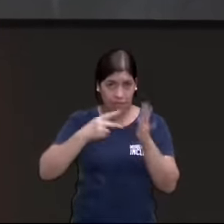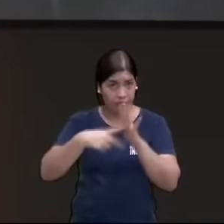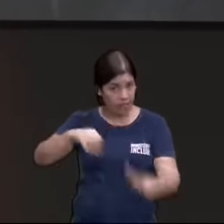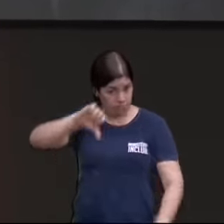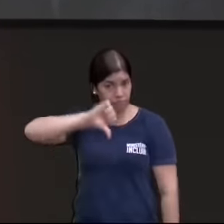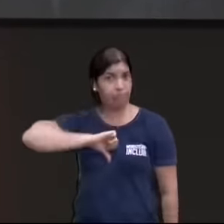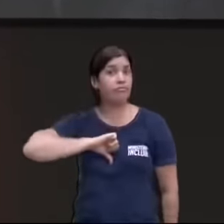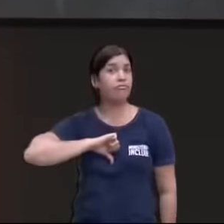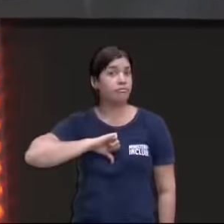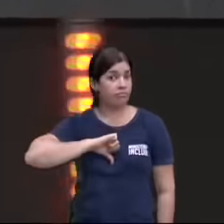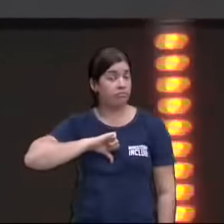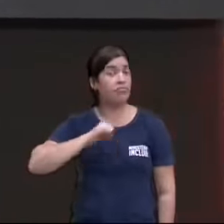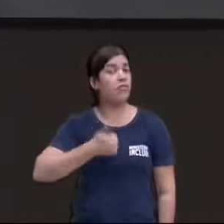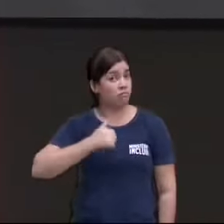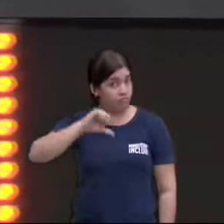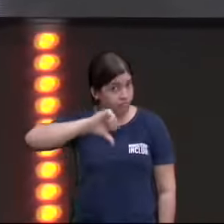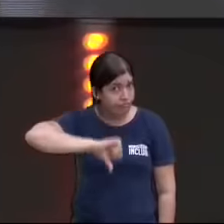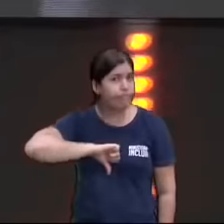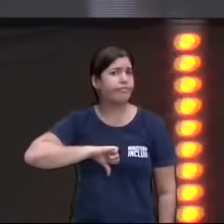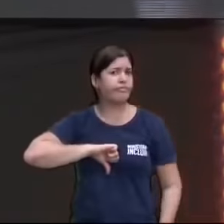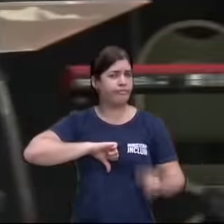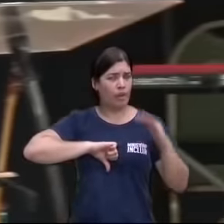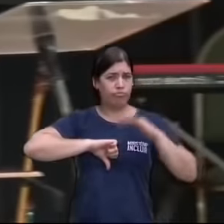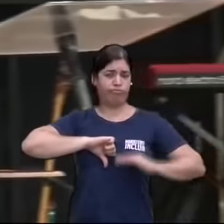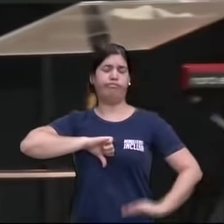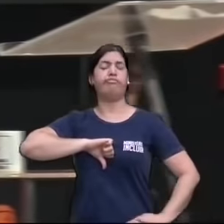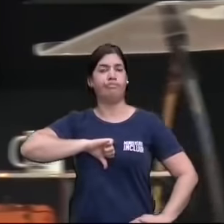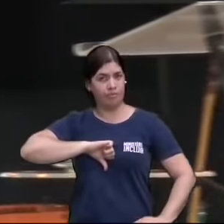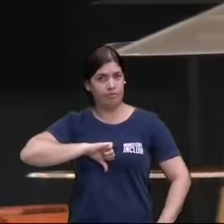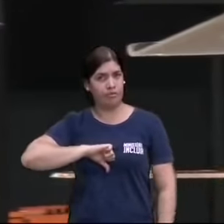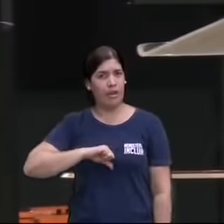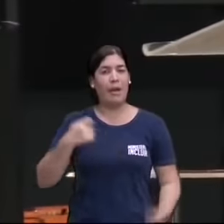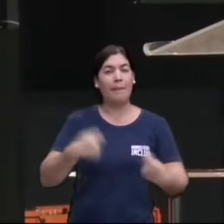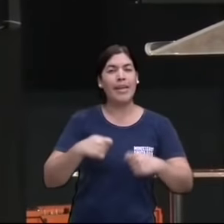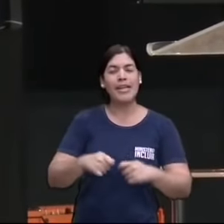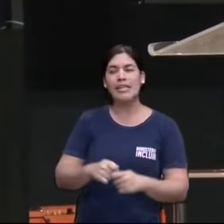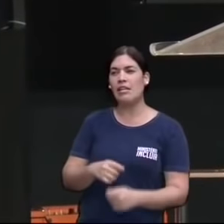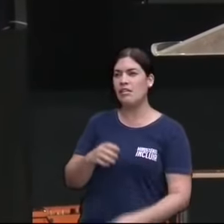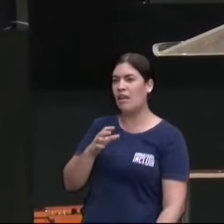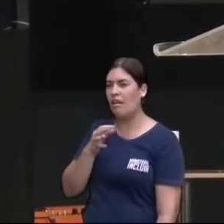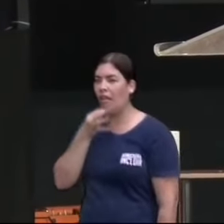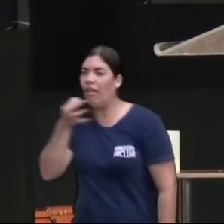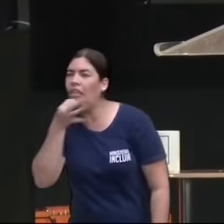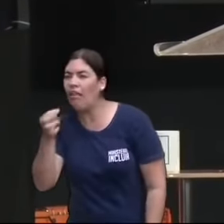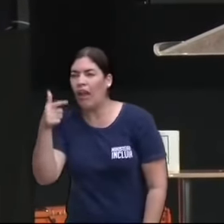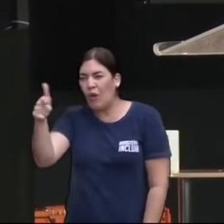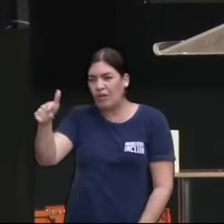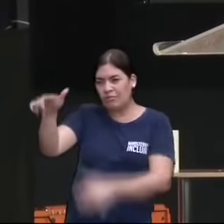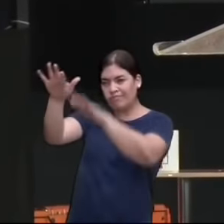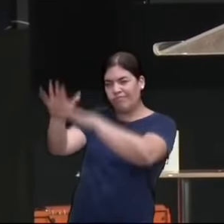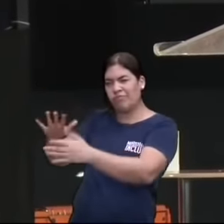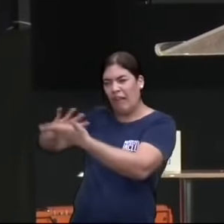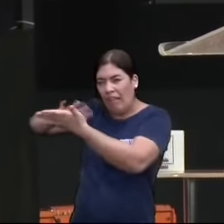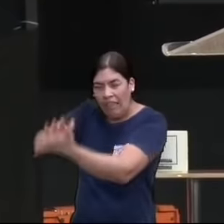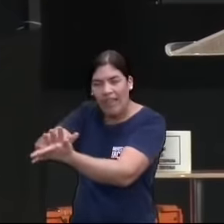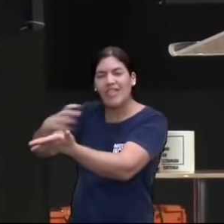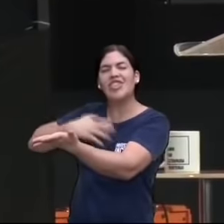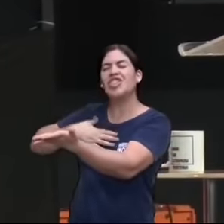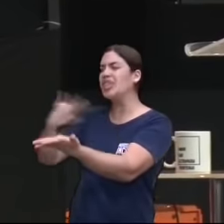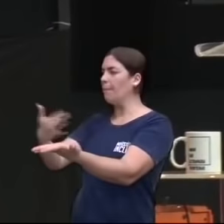Gente que critica todo mundo tem baixa autoestima, tem que menosprezar os outros para dizer que é melhor que os outros. Isso é baixa